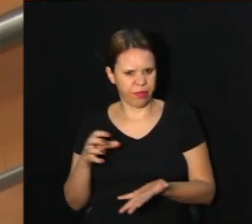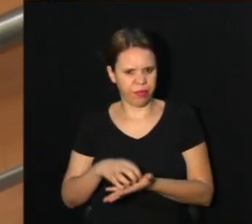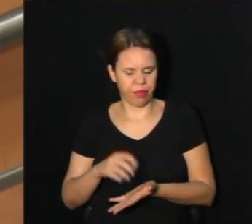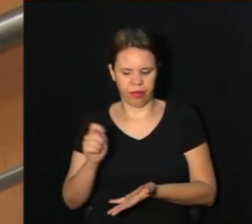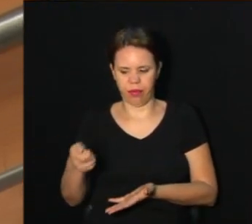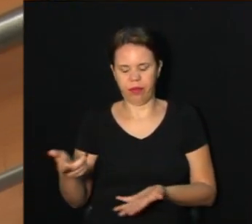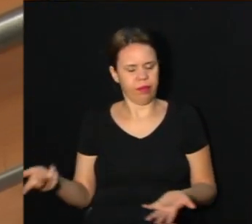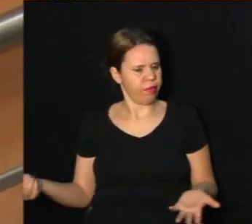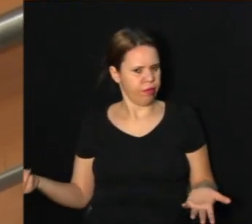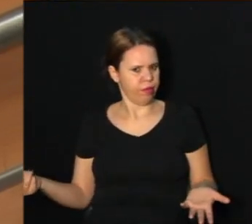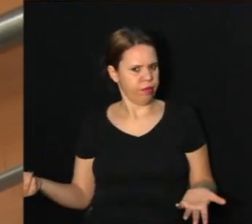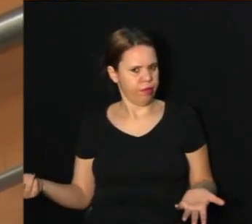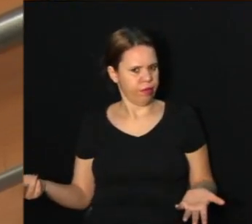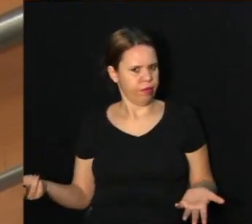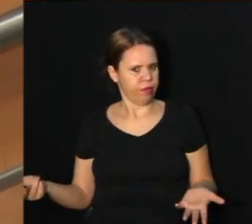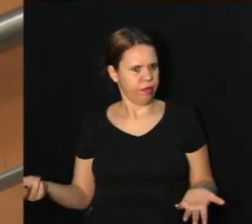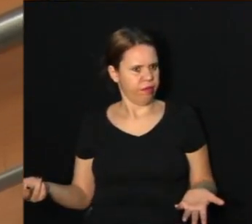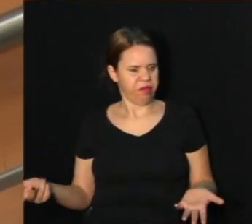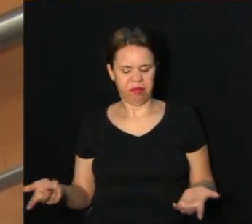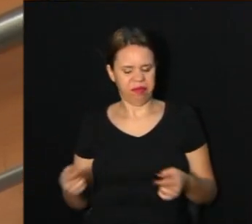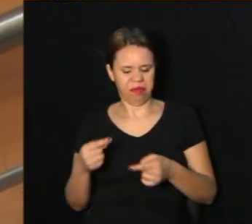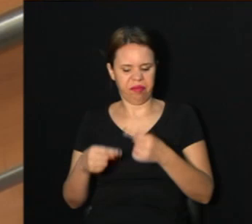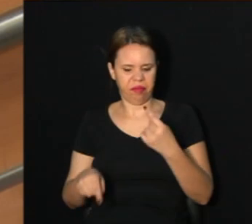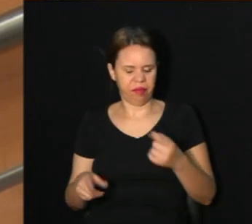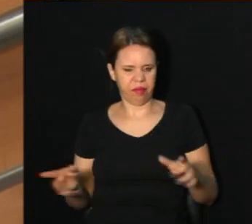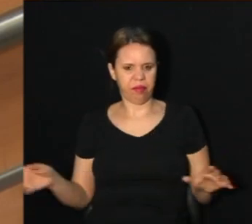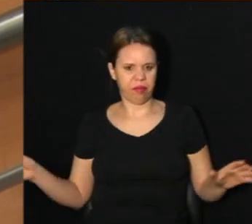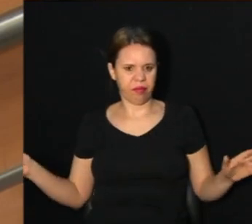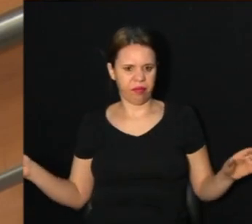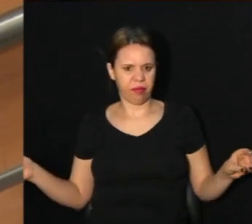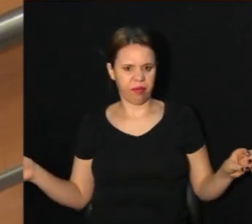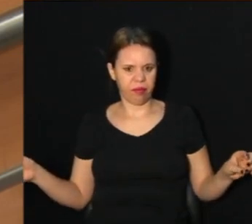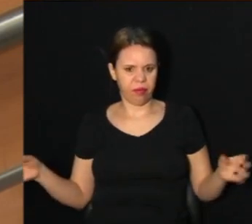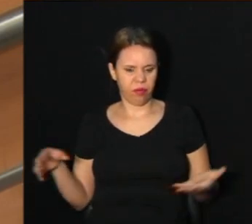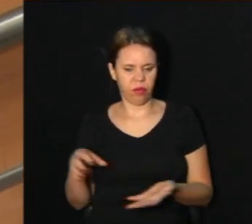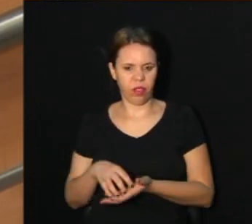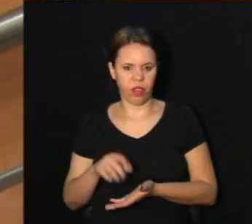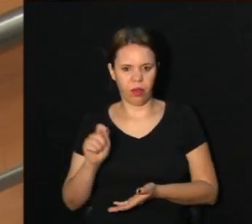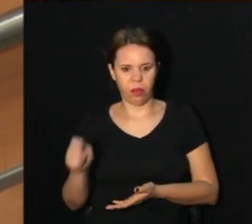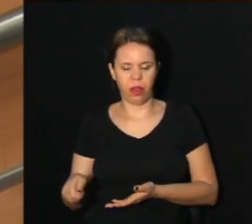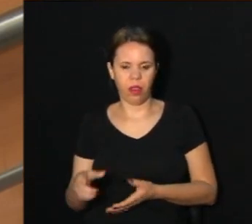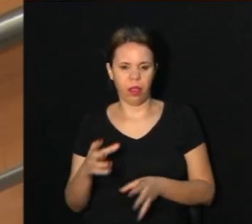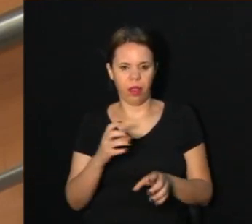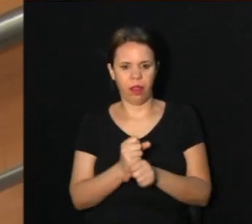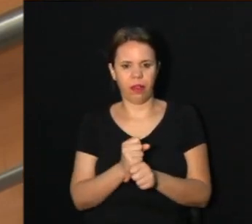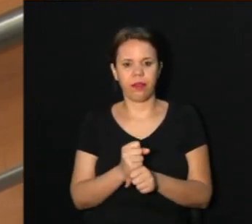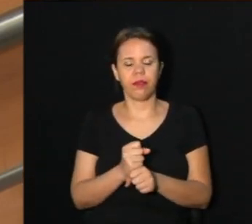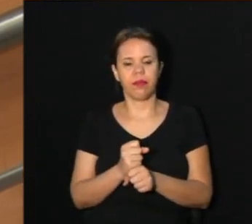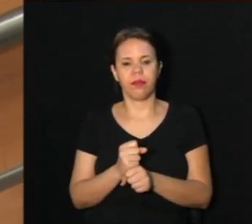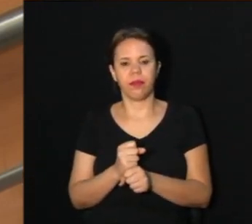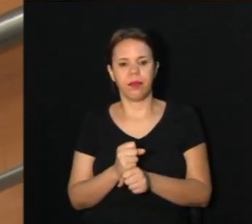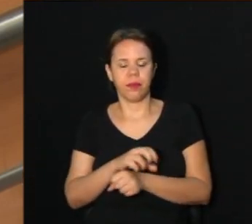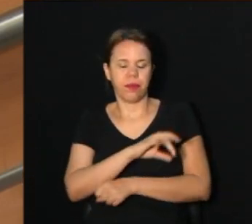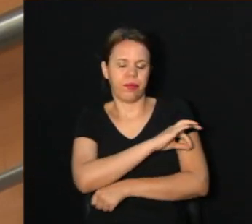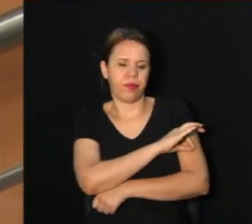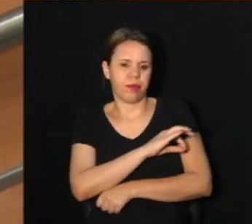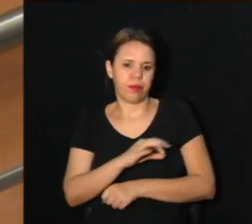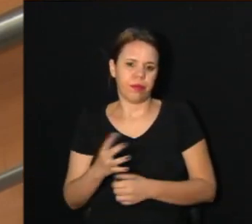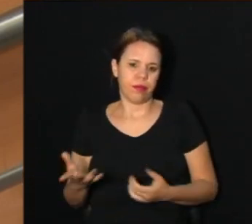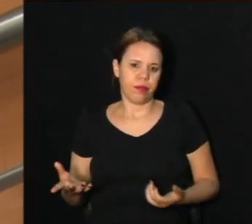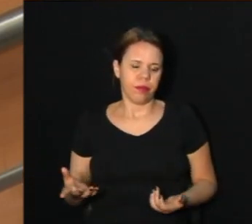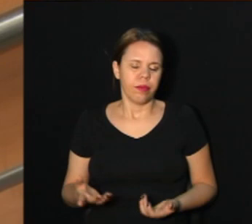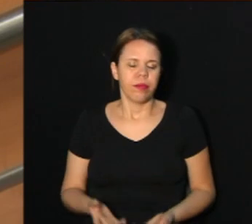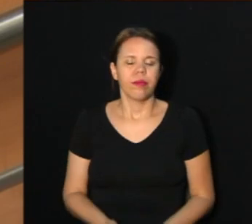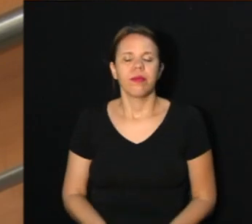pagador? Isso é uma excrescência. Órgão pagador quem é? Finanças e a Prefeitura, o Poder Executivo.